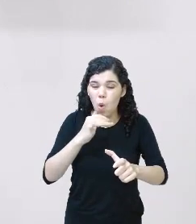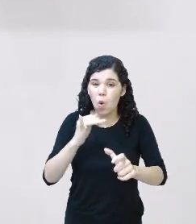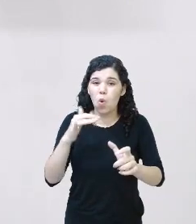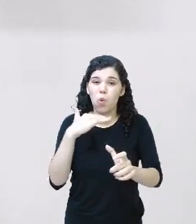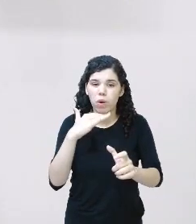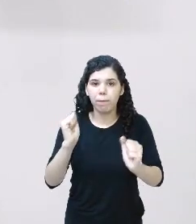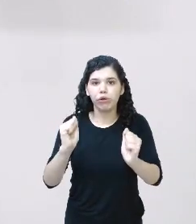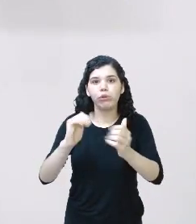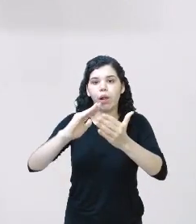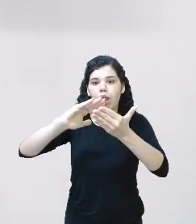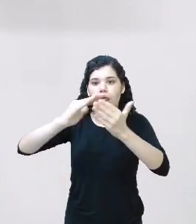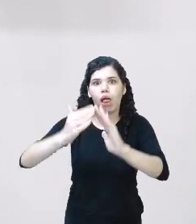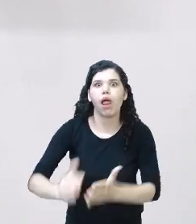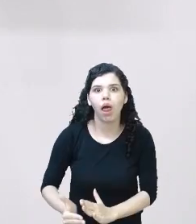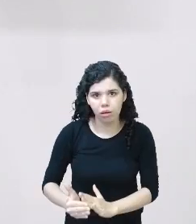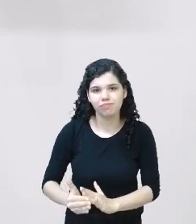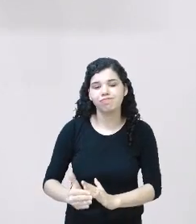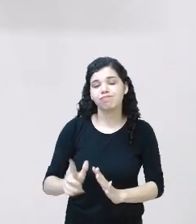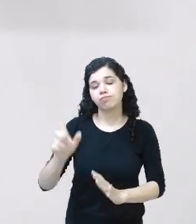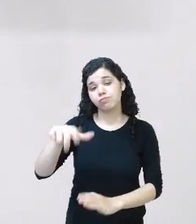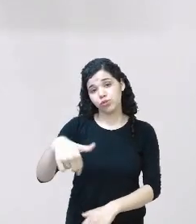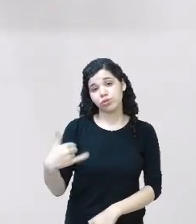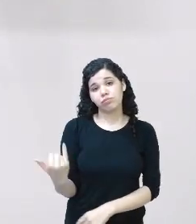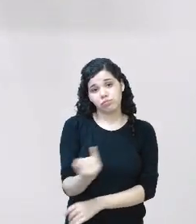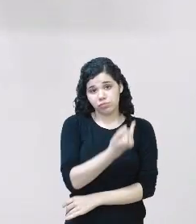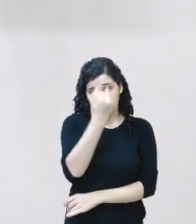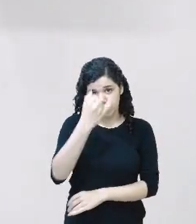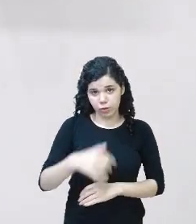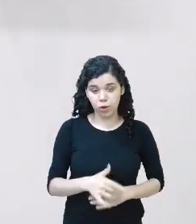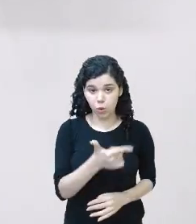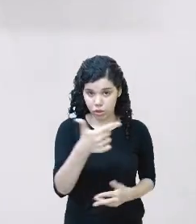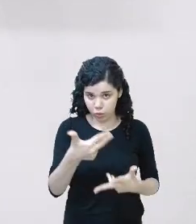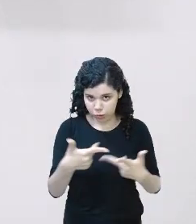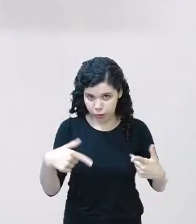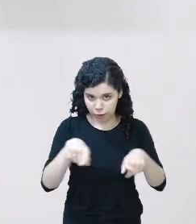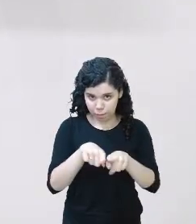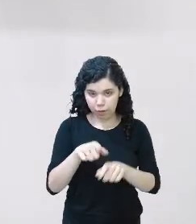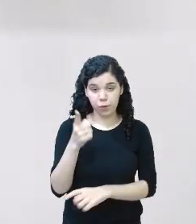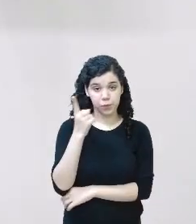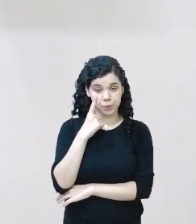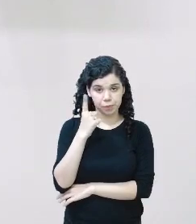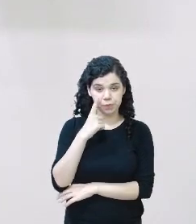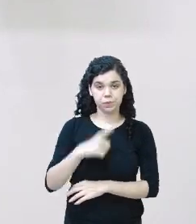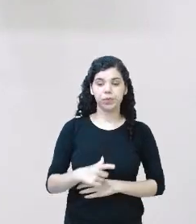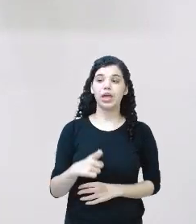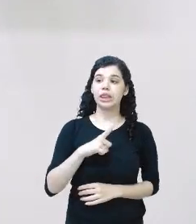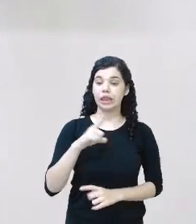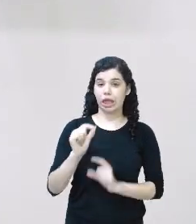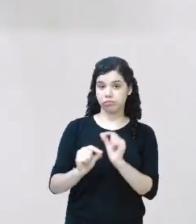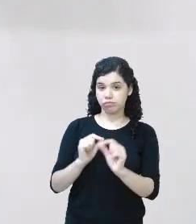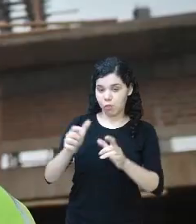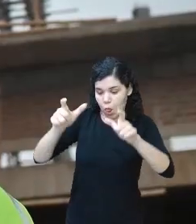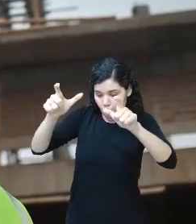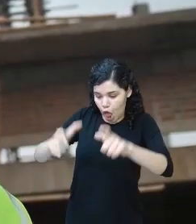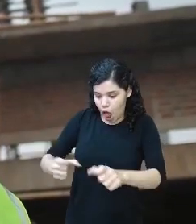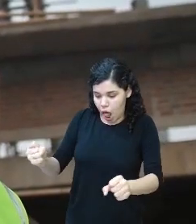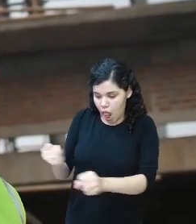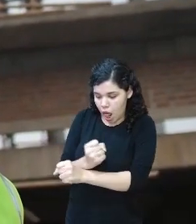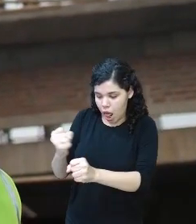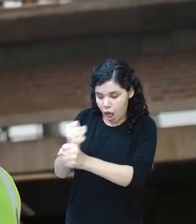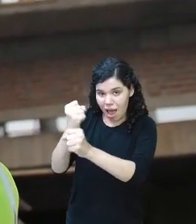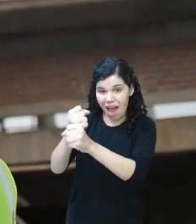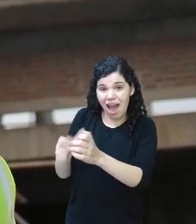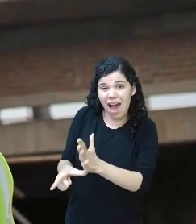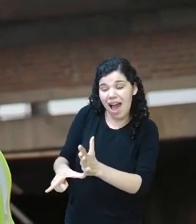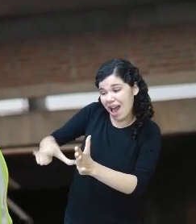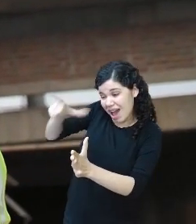desabar futuramente, tá? Então é importantíssimo. Outro ponto importante, quando existem essas construções, eles fazem um